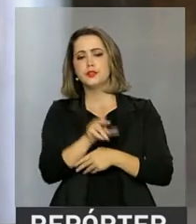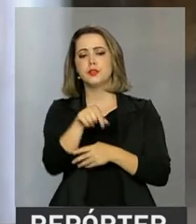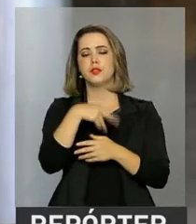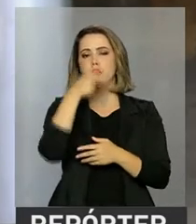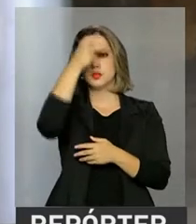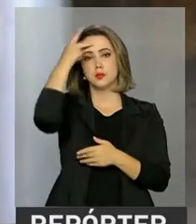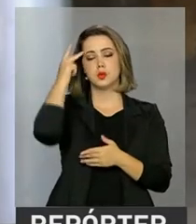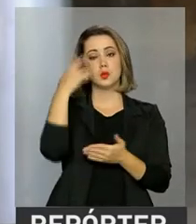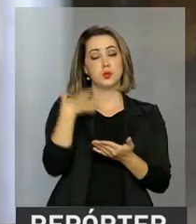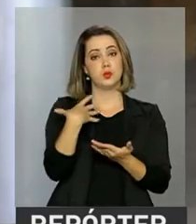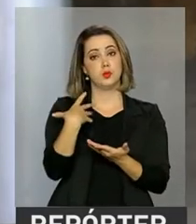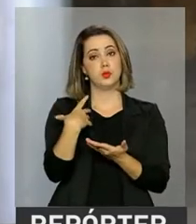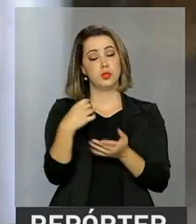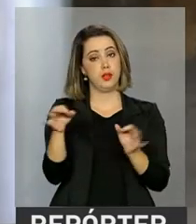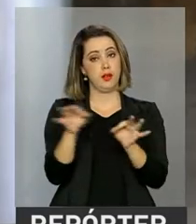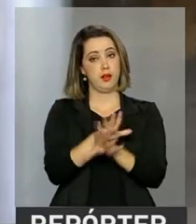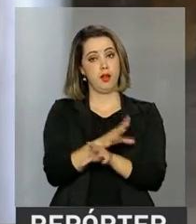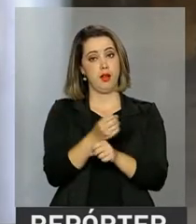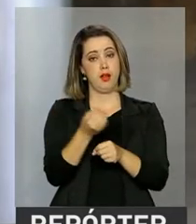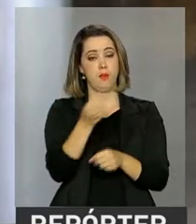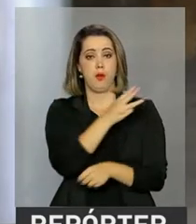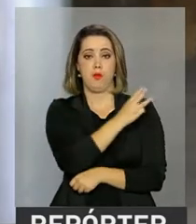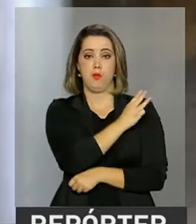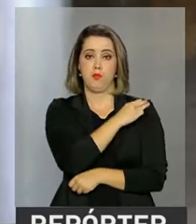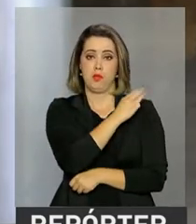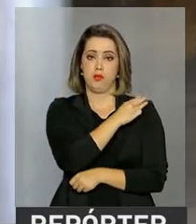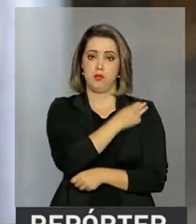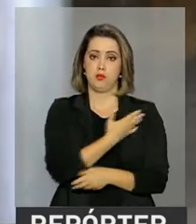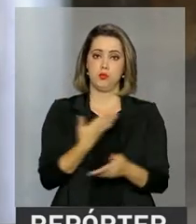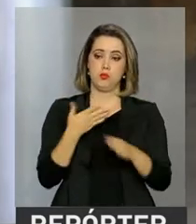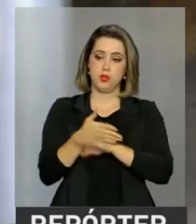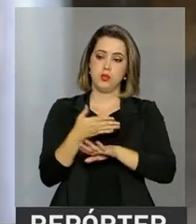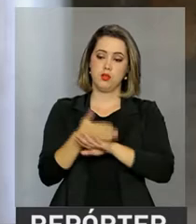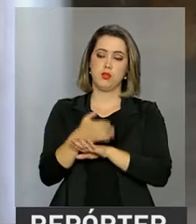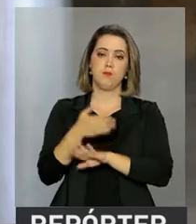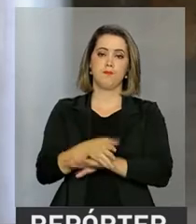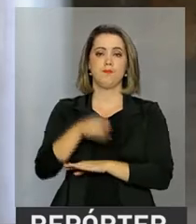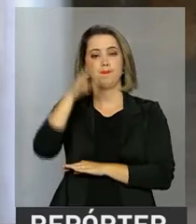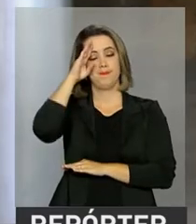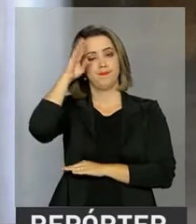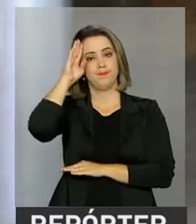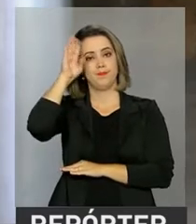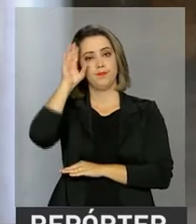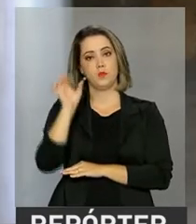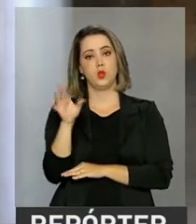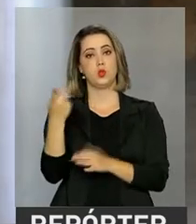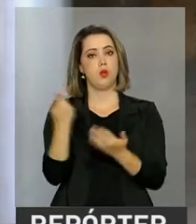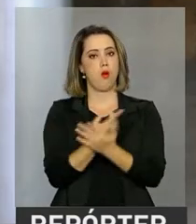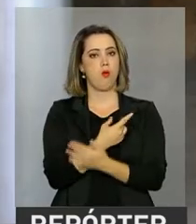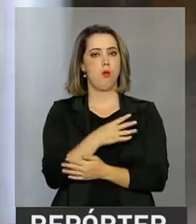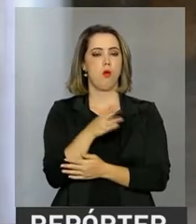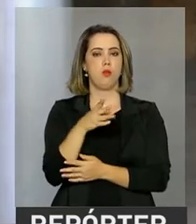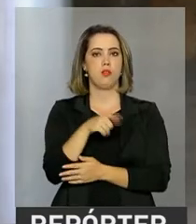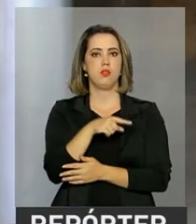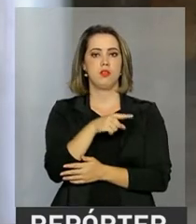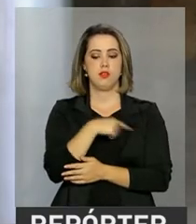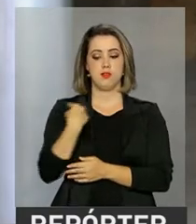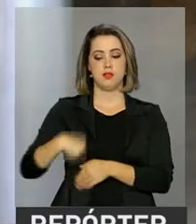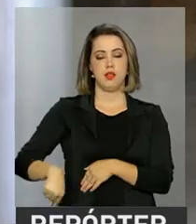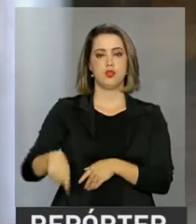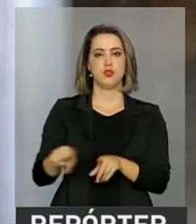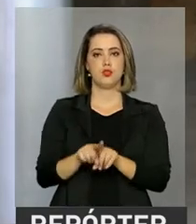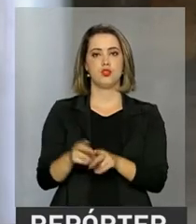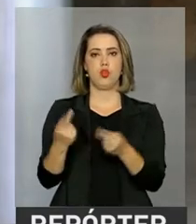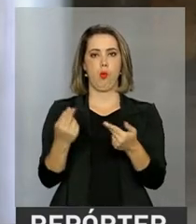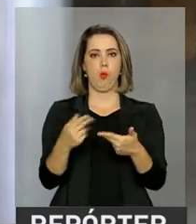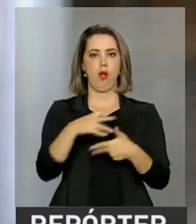deixam o ensino médio e acessam um ensino superior no mundo só existindo na china um exame similar ao enem que